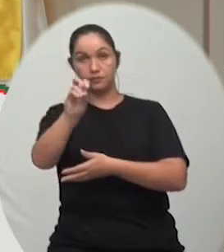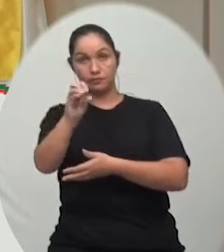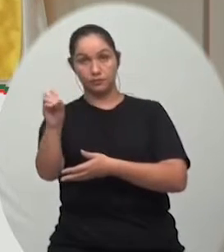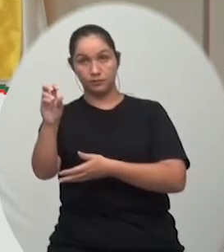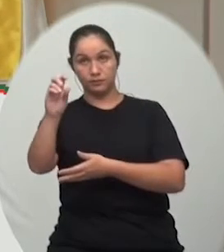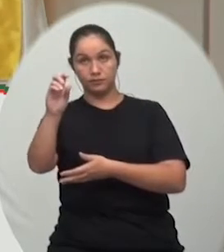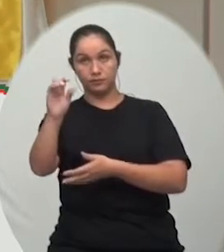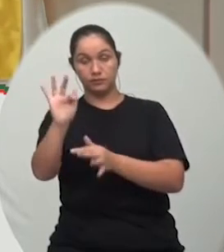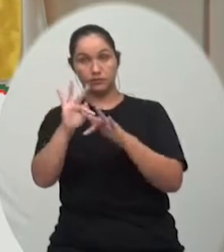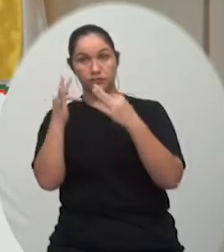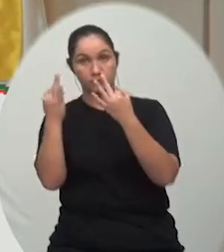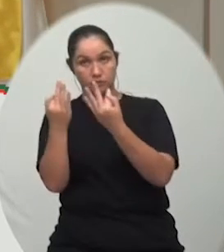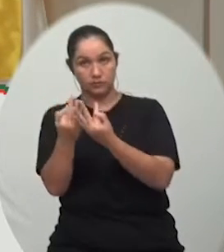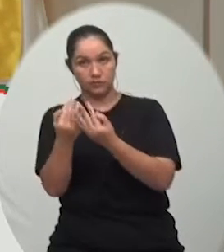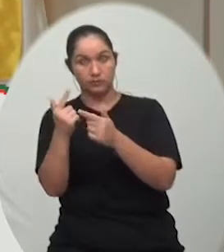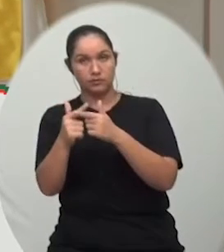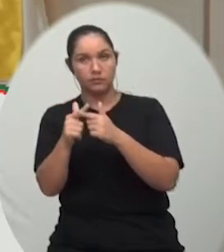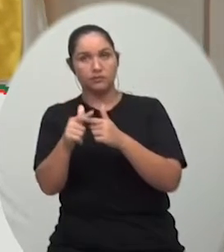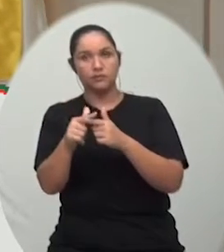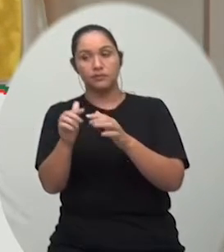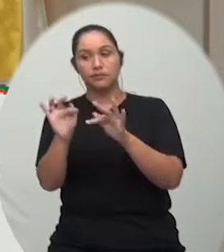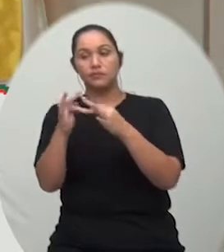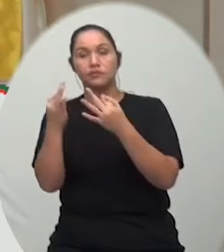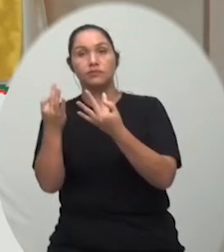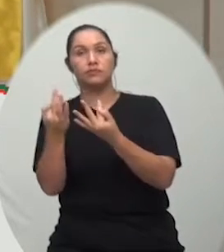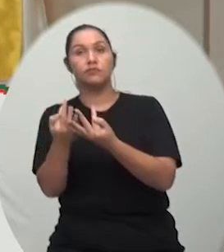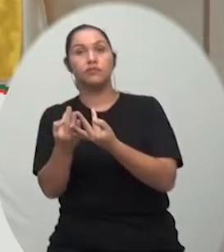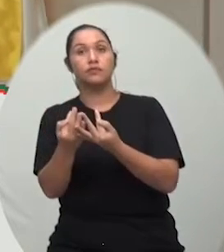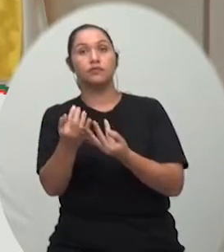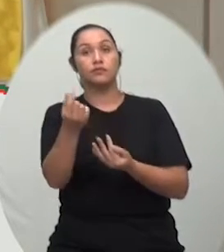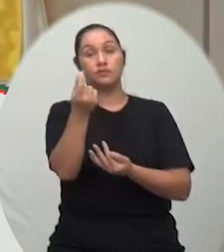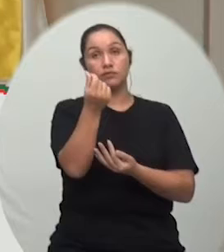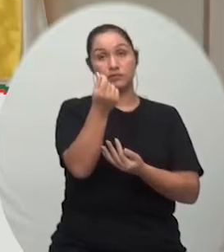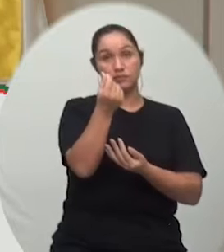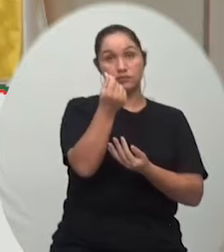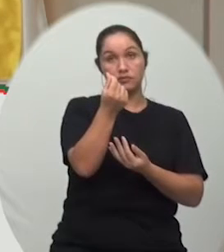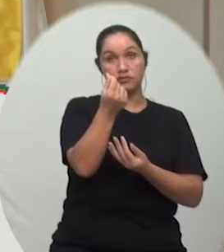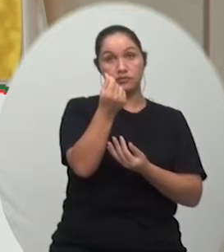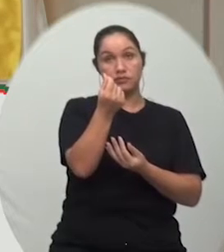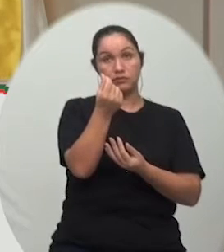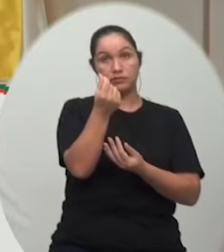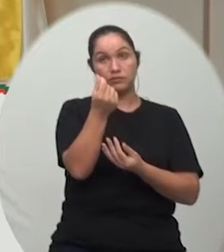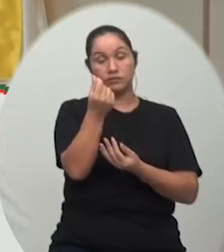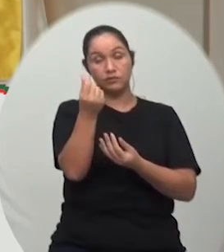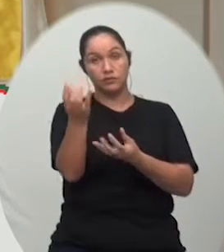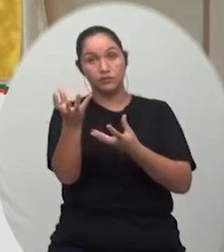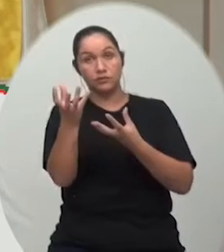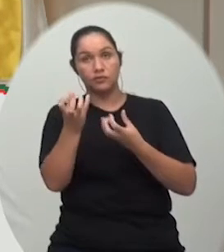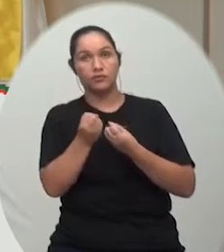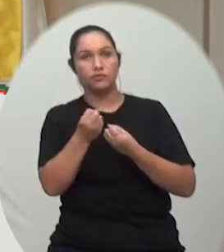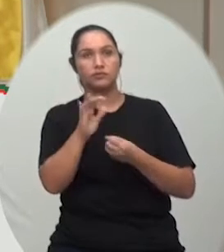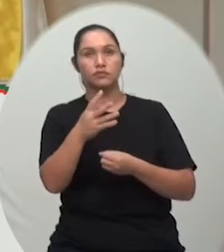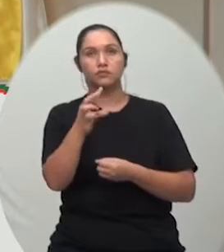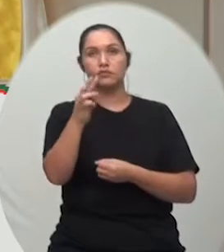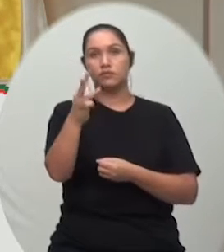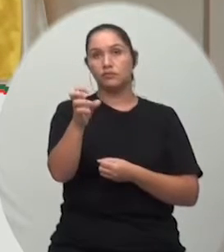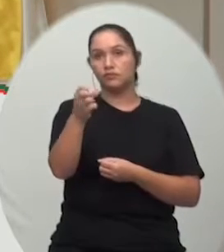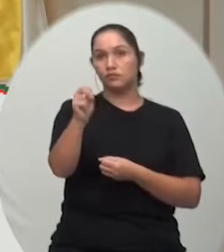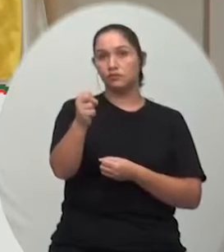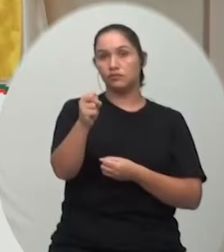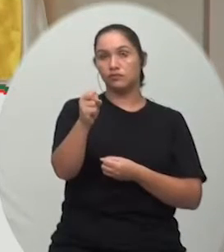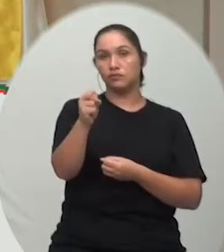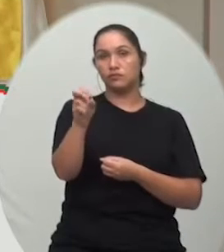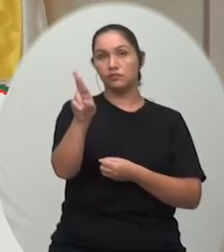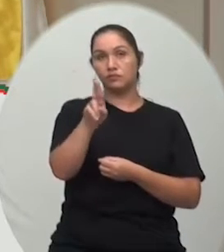famílias que recebem um complemento de renda, né, em média de R$ 38,00